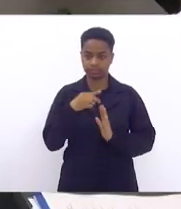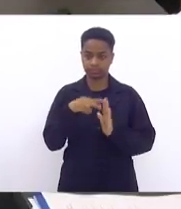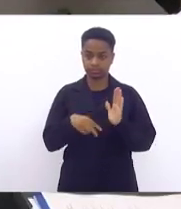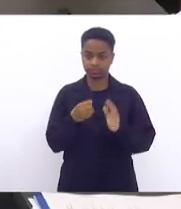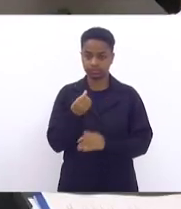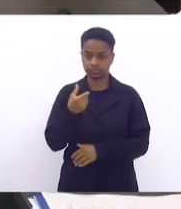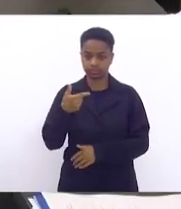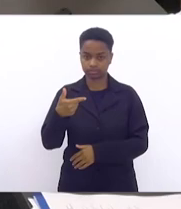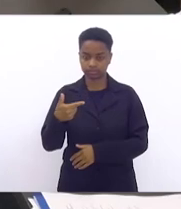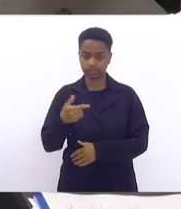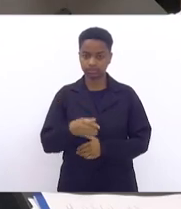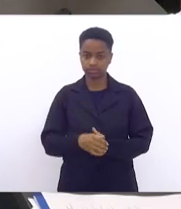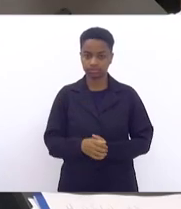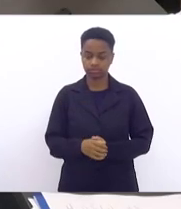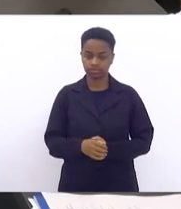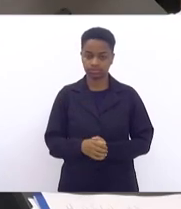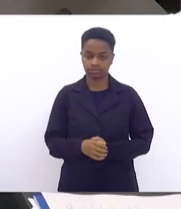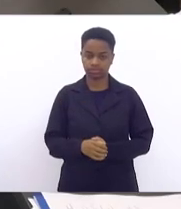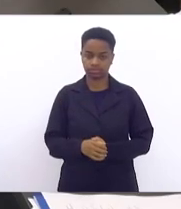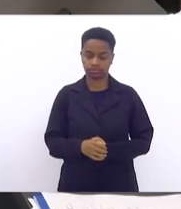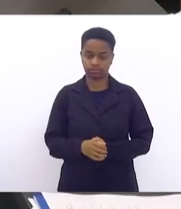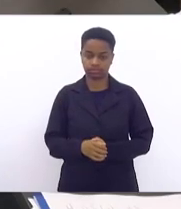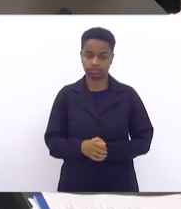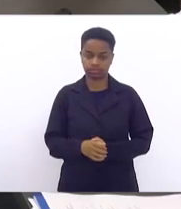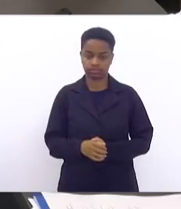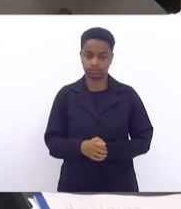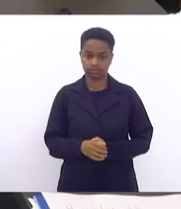62. Esse é o